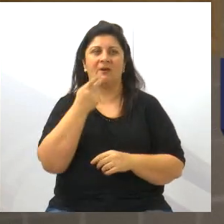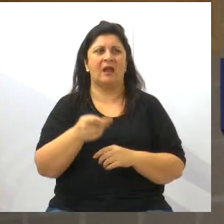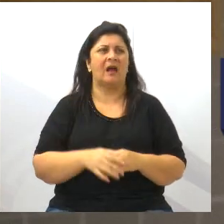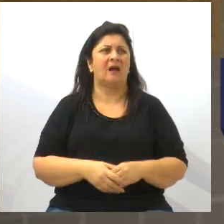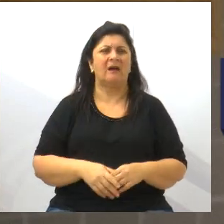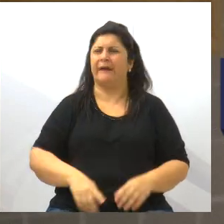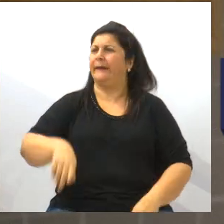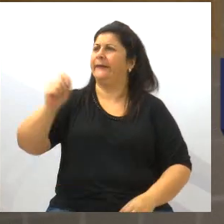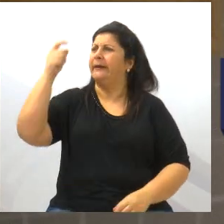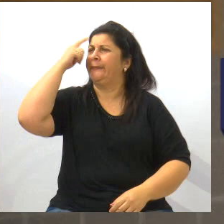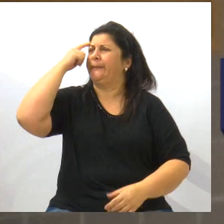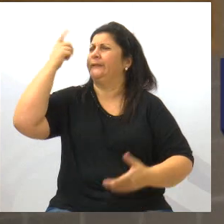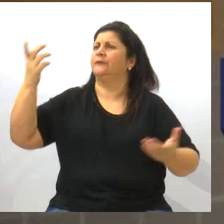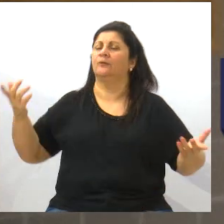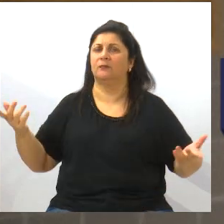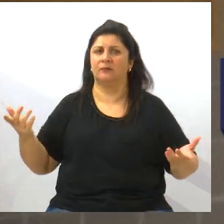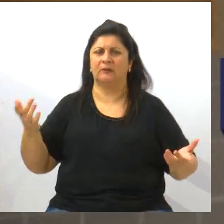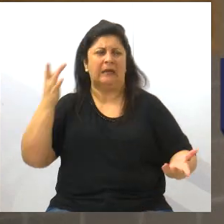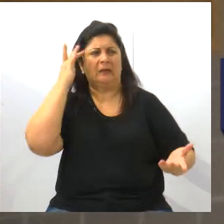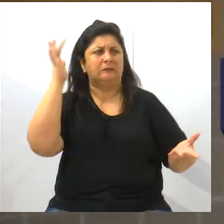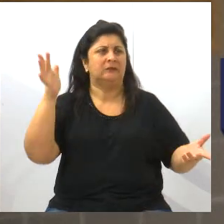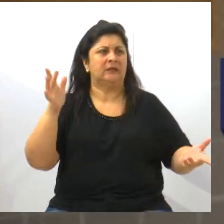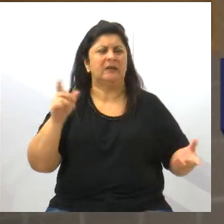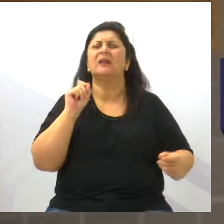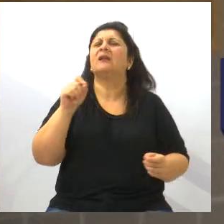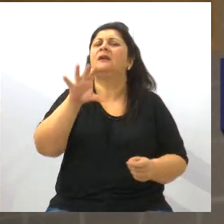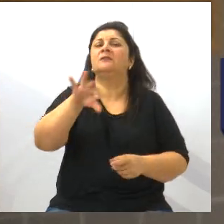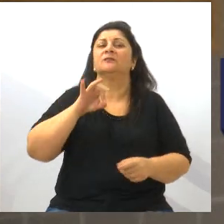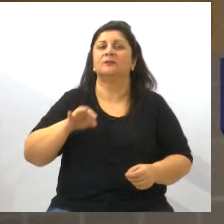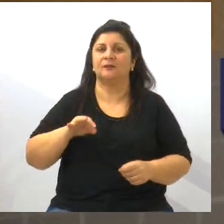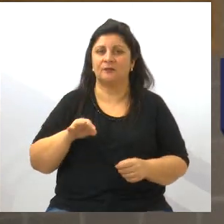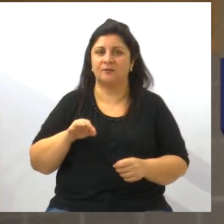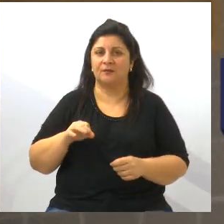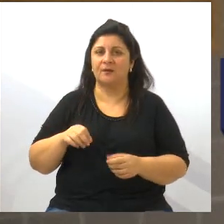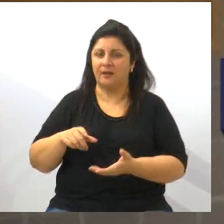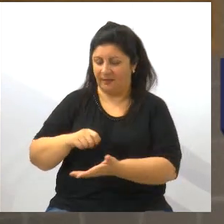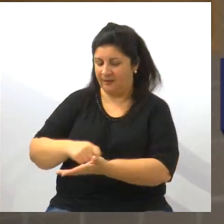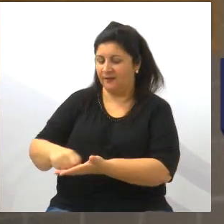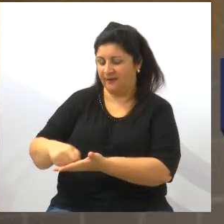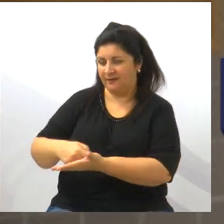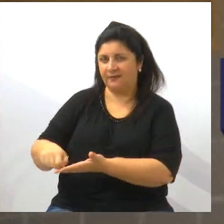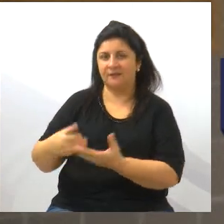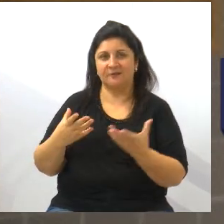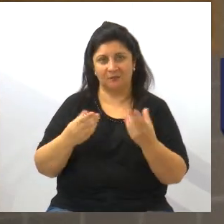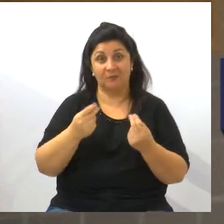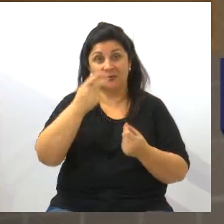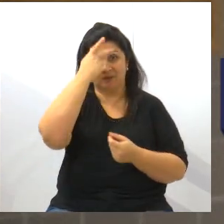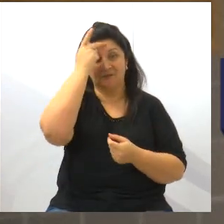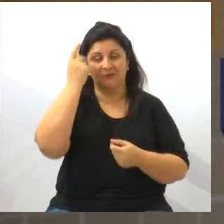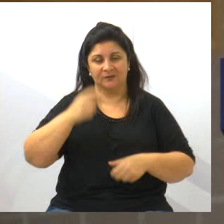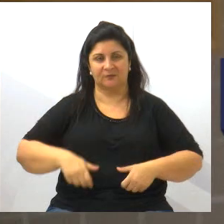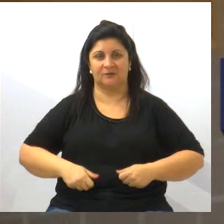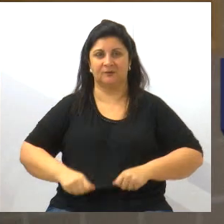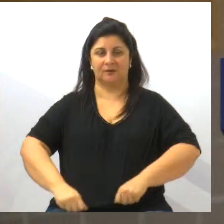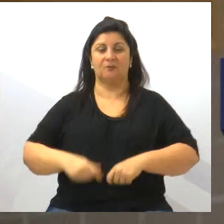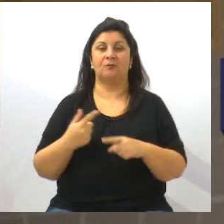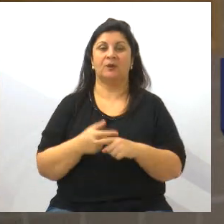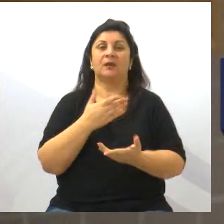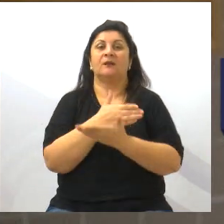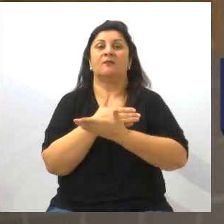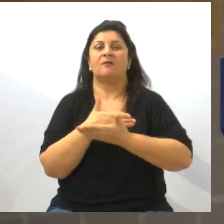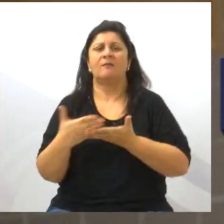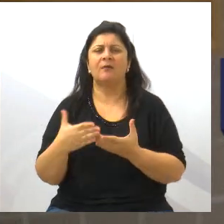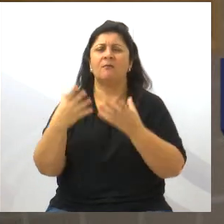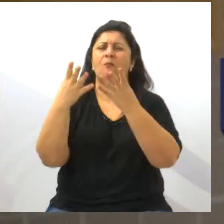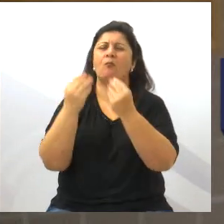quem pensou isso. Mas quem que decidiu isso? Foram muitas pessoas, a partir de muitos diálogos, a partir